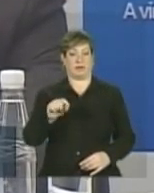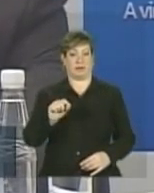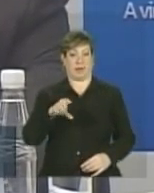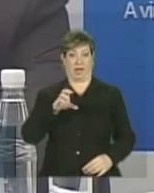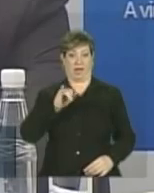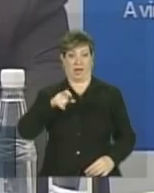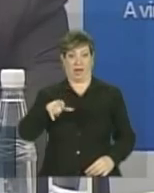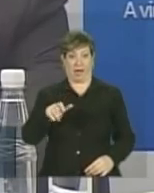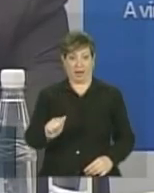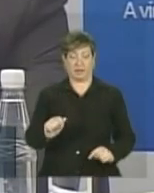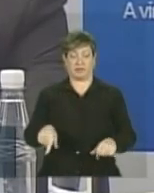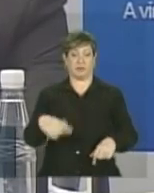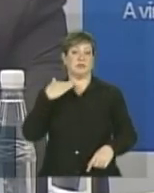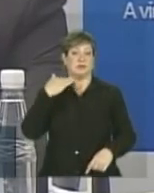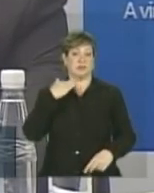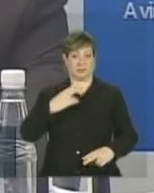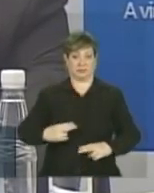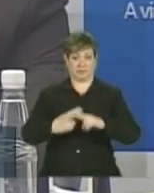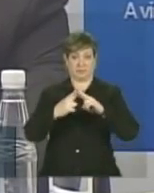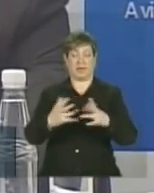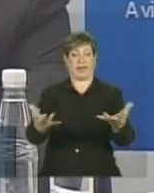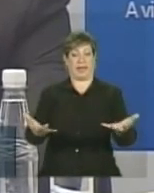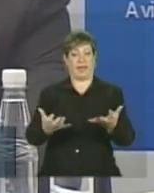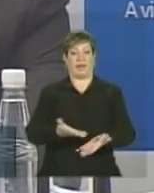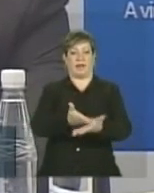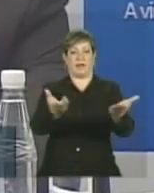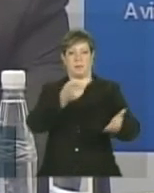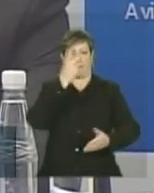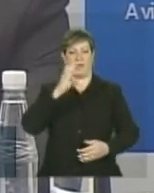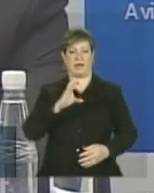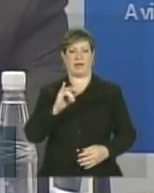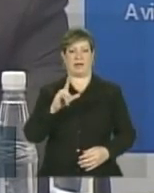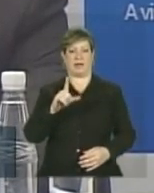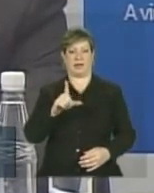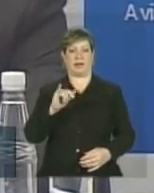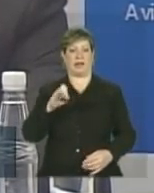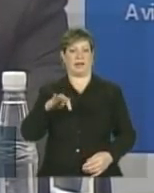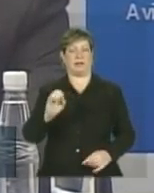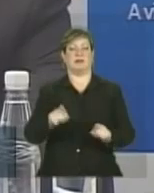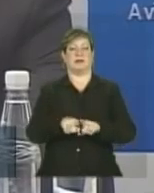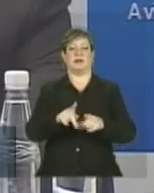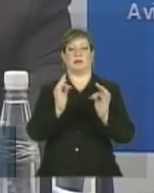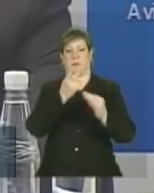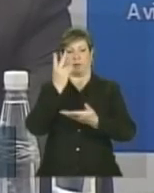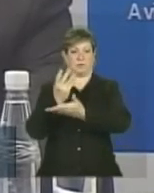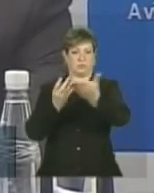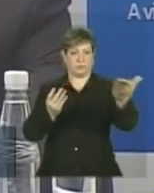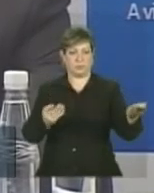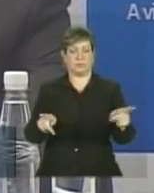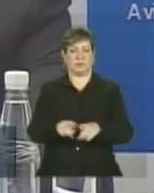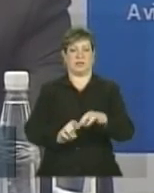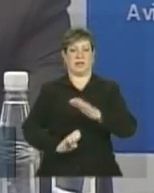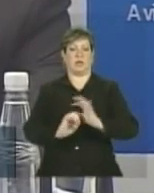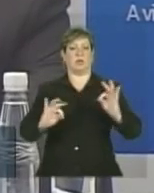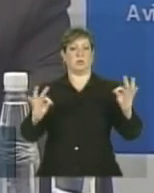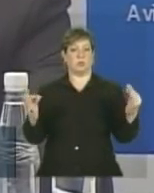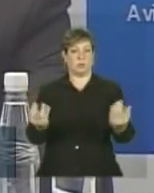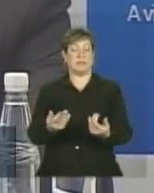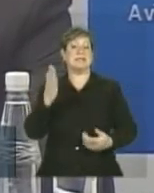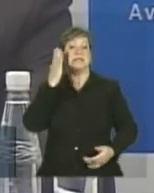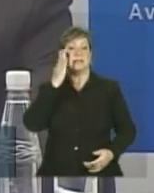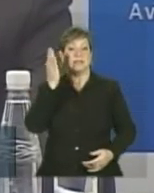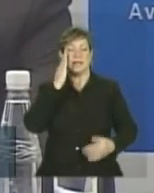que tanto o nosso cliente, quanto a imprensa e a população em geral, saiba exatamente o que é que está sendo